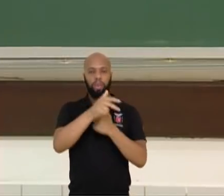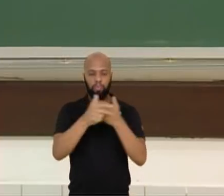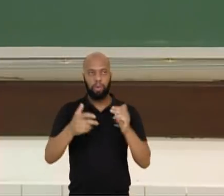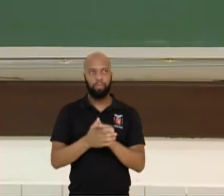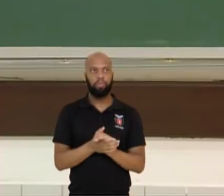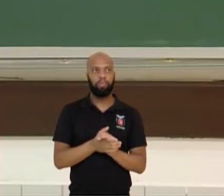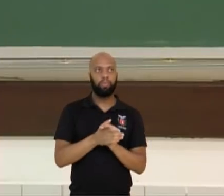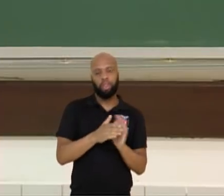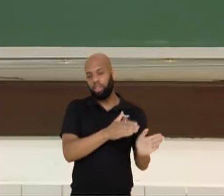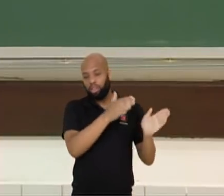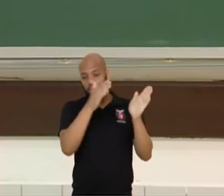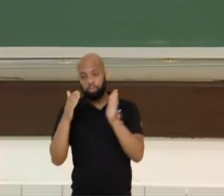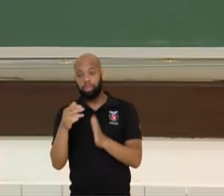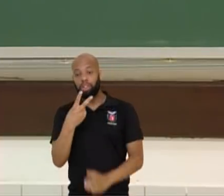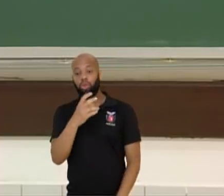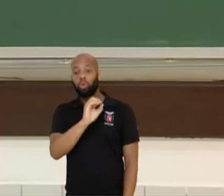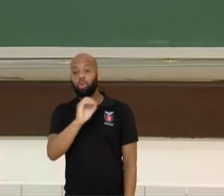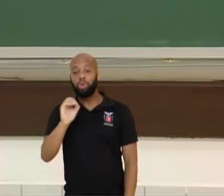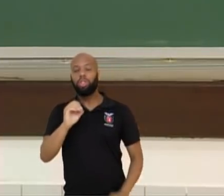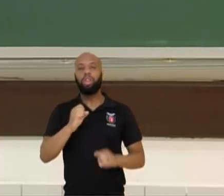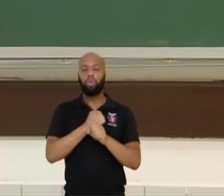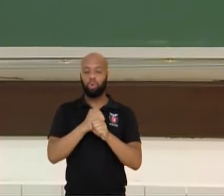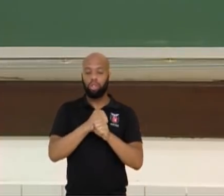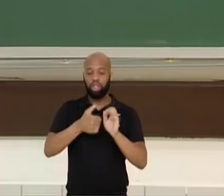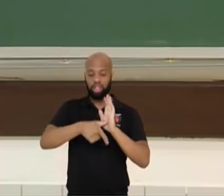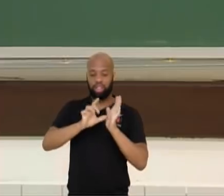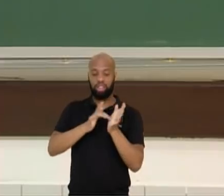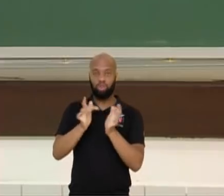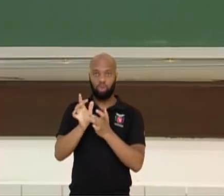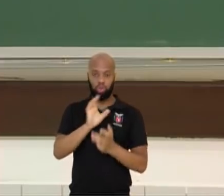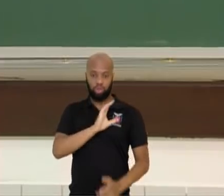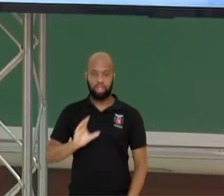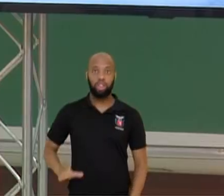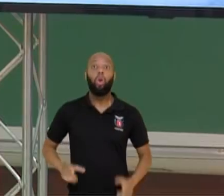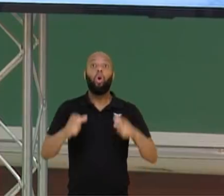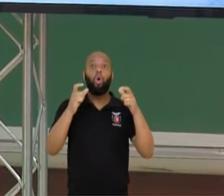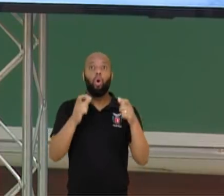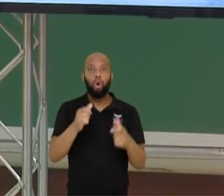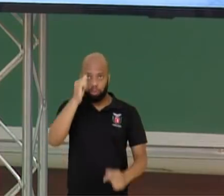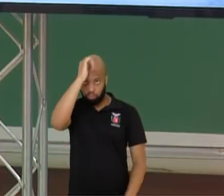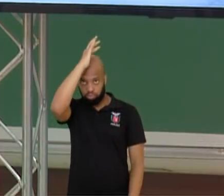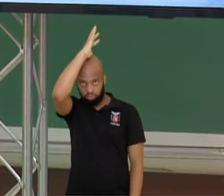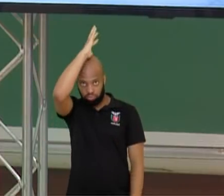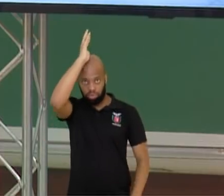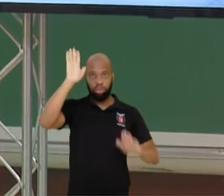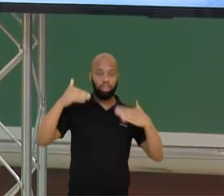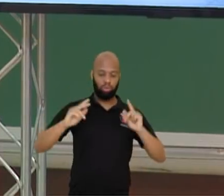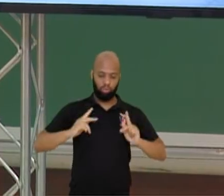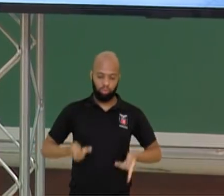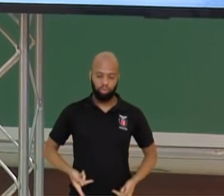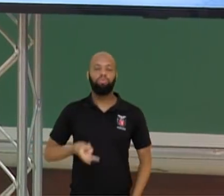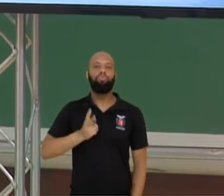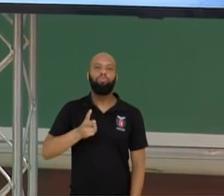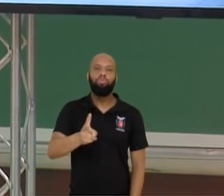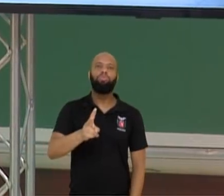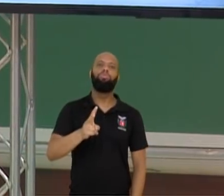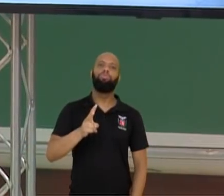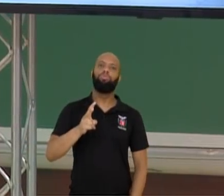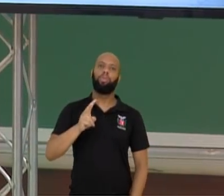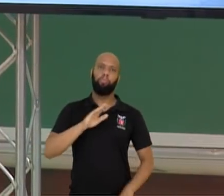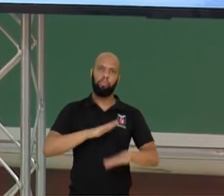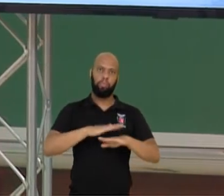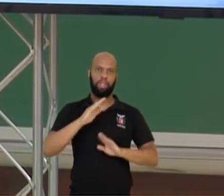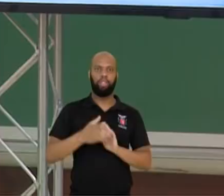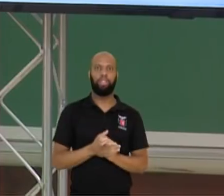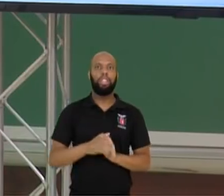história, ó, 200 anos antes de Cristo, lá no Império Romano, a gente está vendo aqui que a força humana ainda é predominante. Aumentou